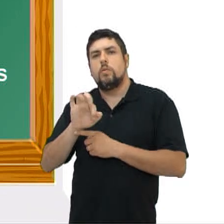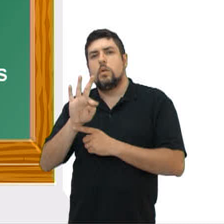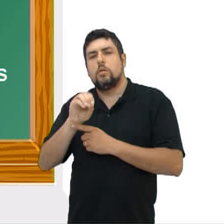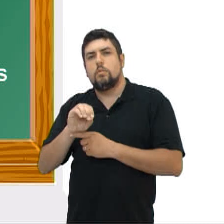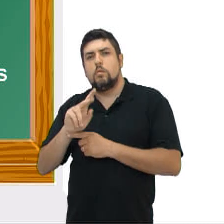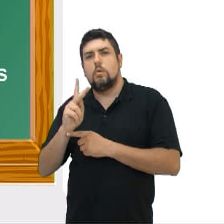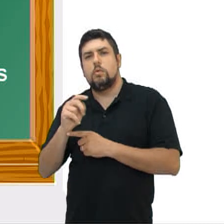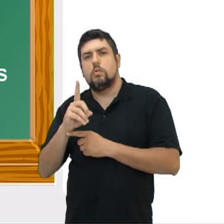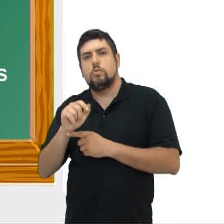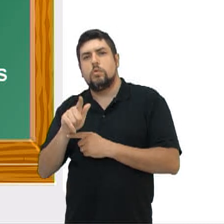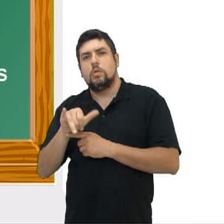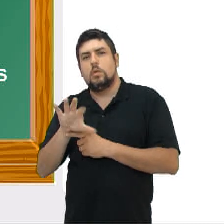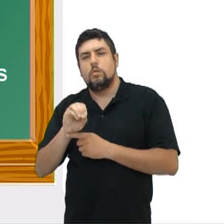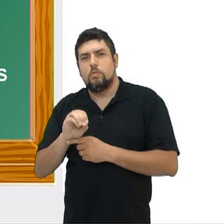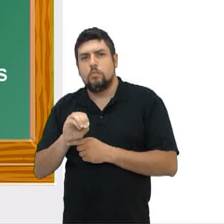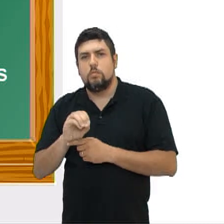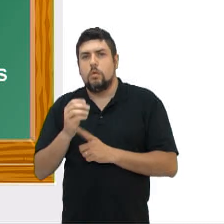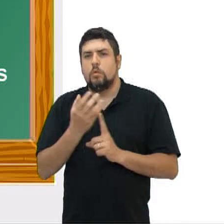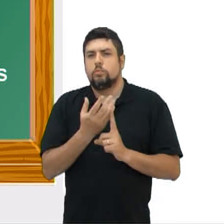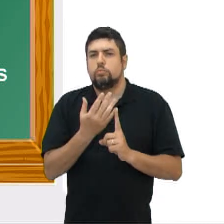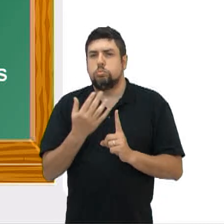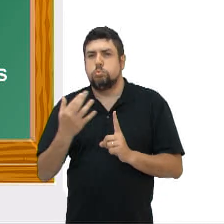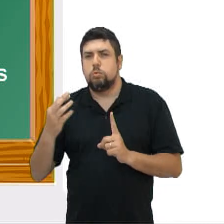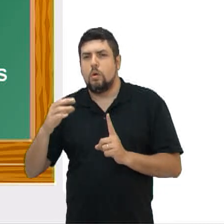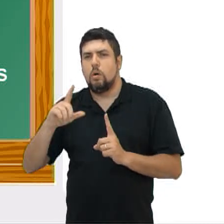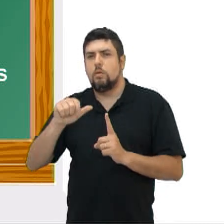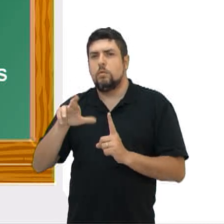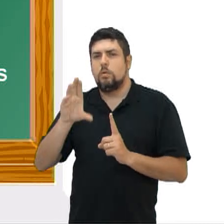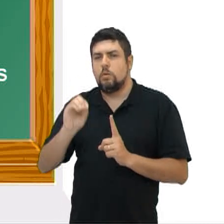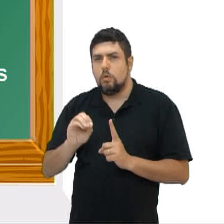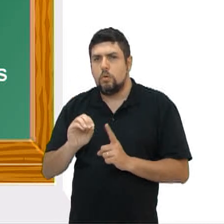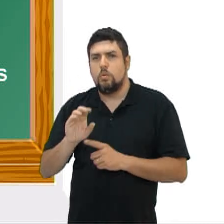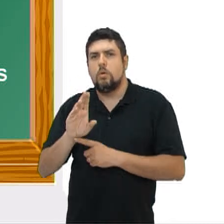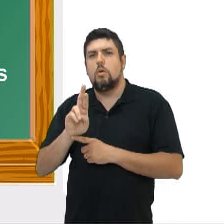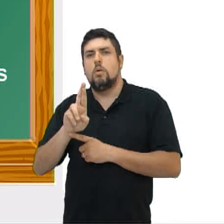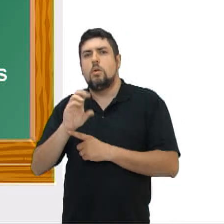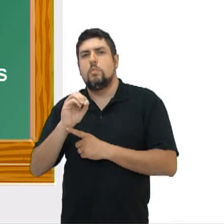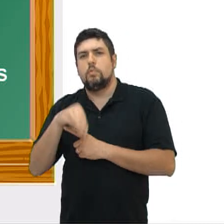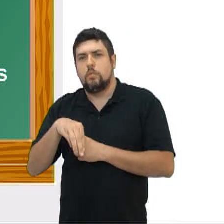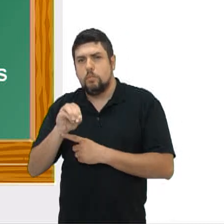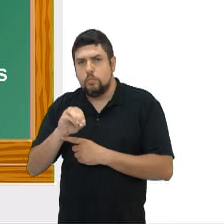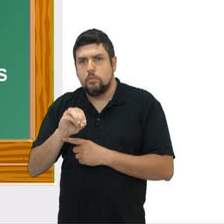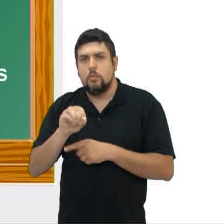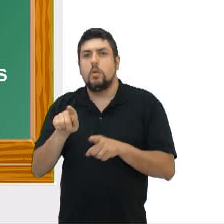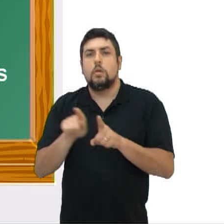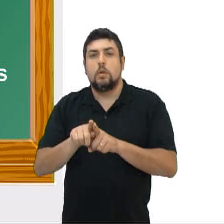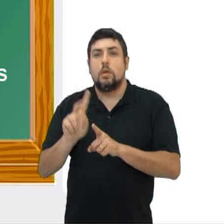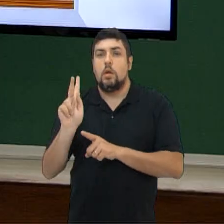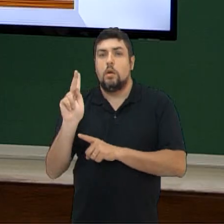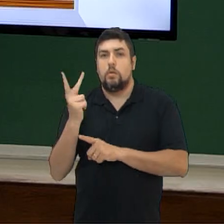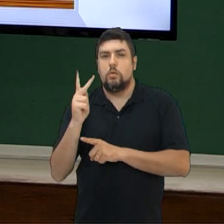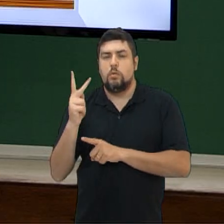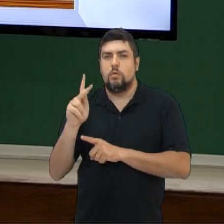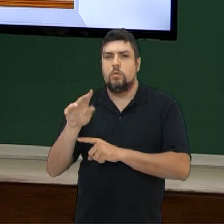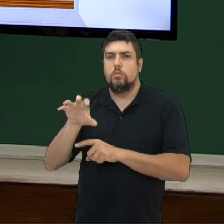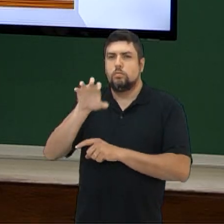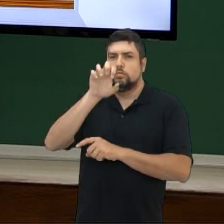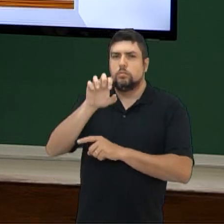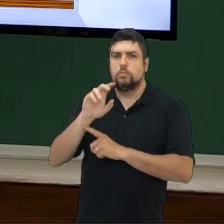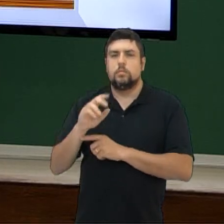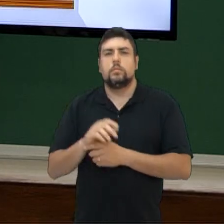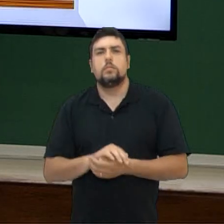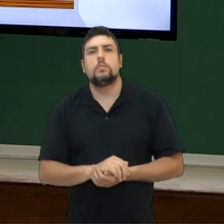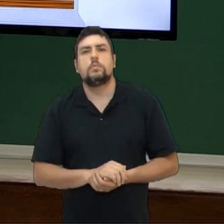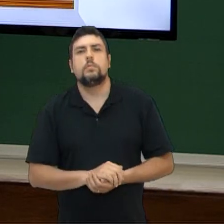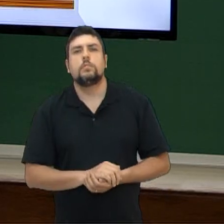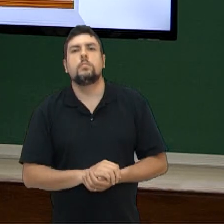o gás cloro, gás bromo, gás hidrogênio, certo, galera?